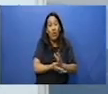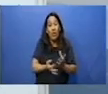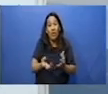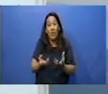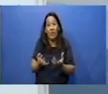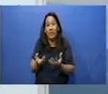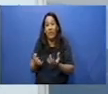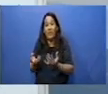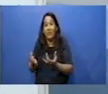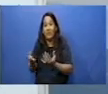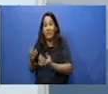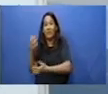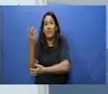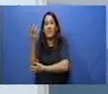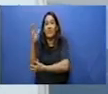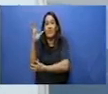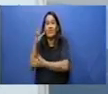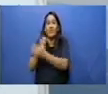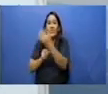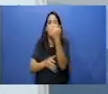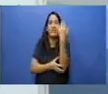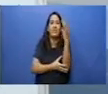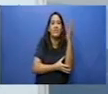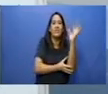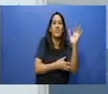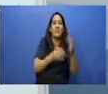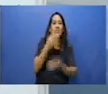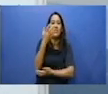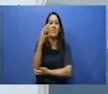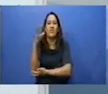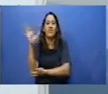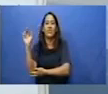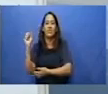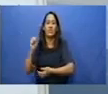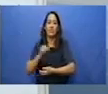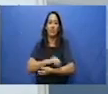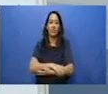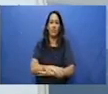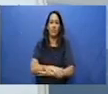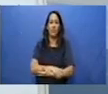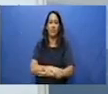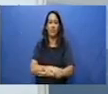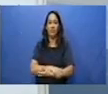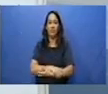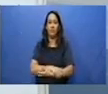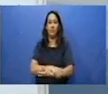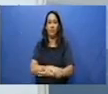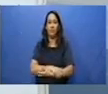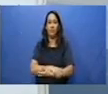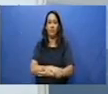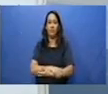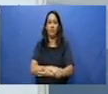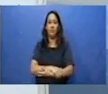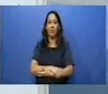ó, o S de novo. E não é devastam, é devastam.